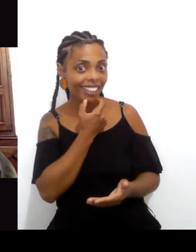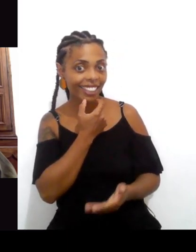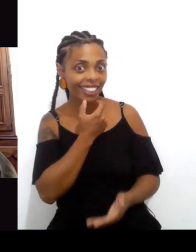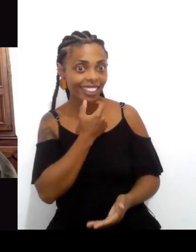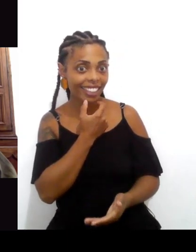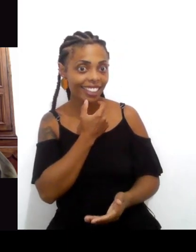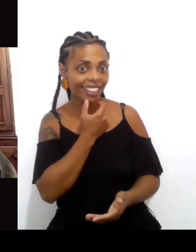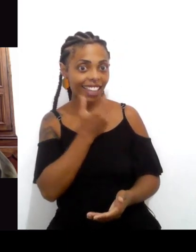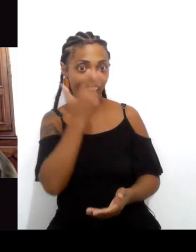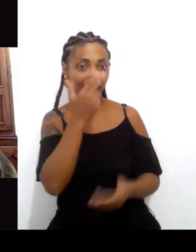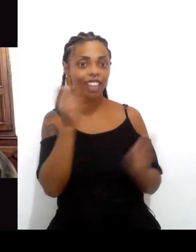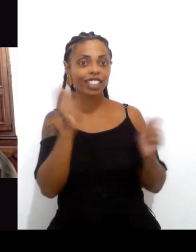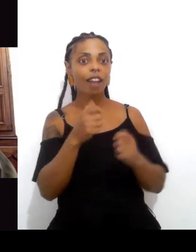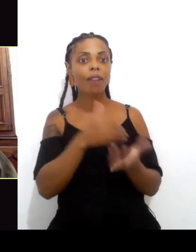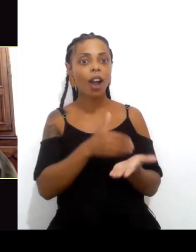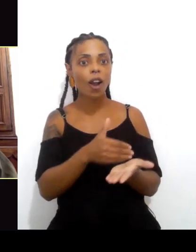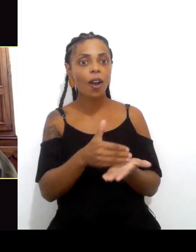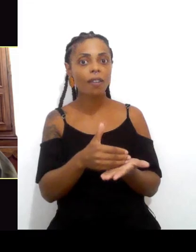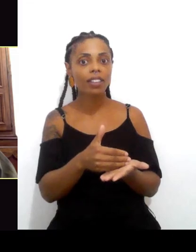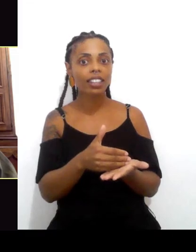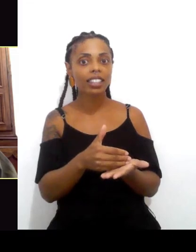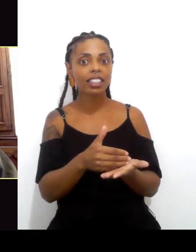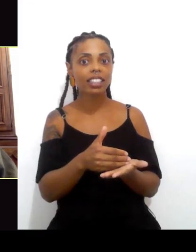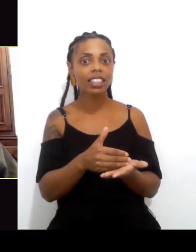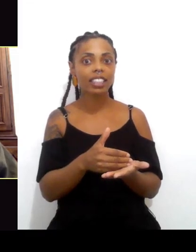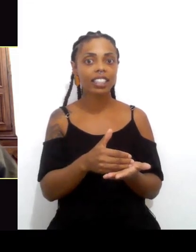acho que a gente pode começar falando